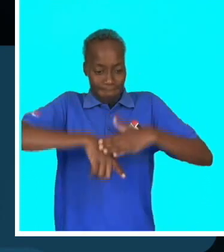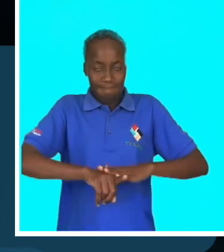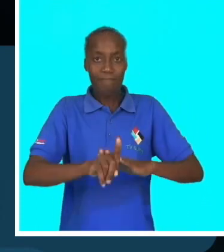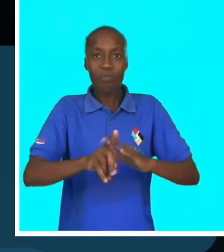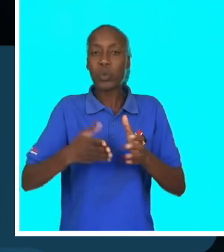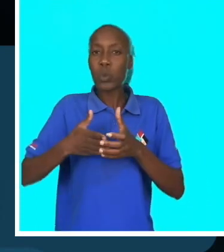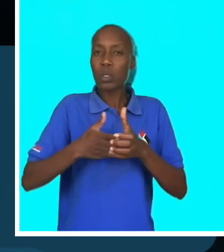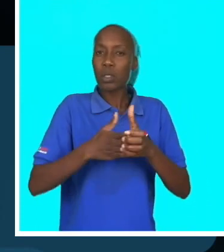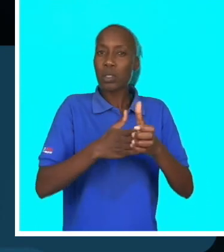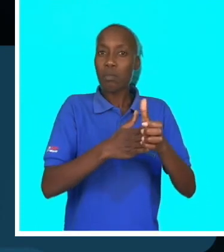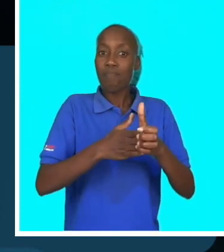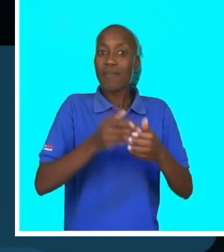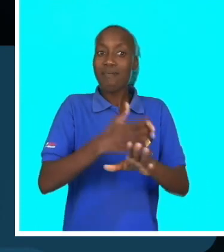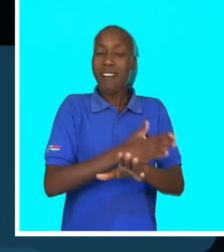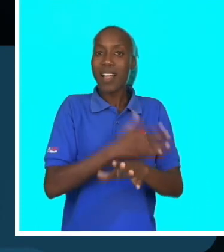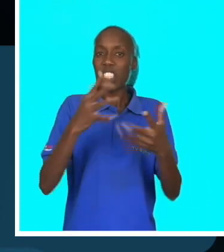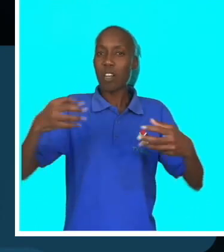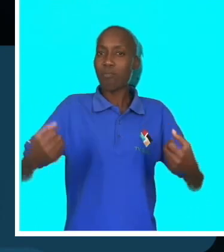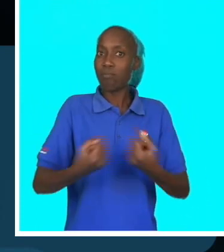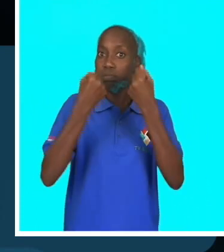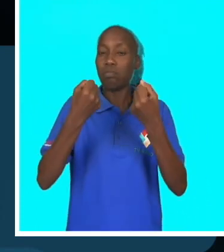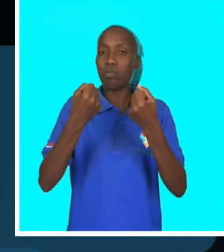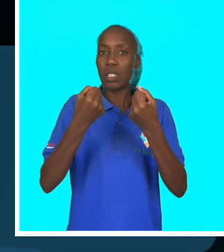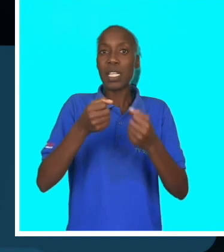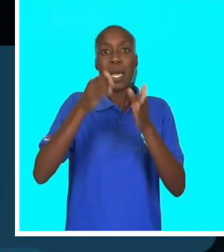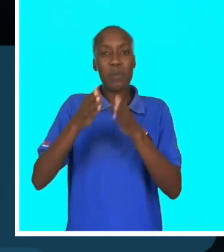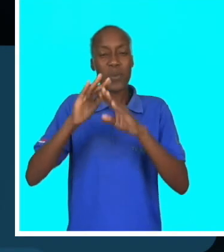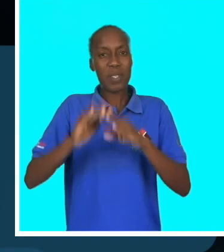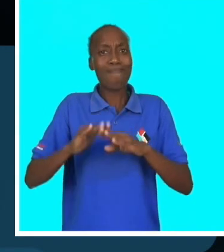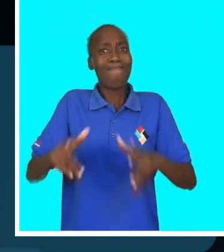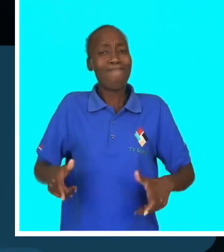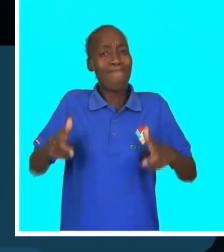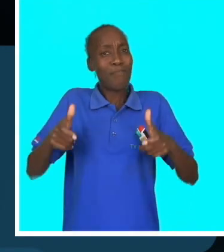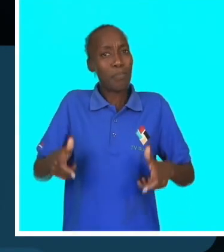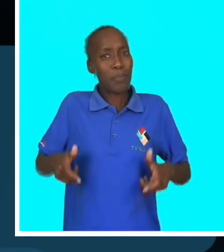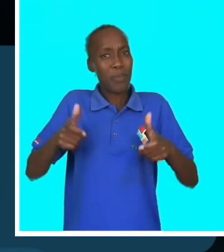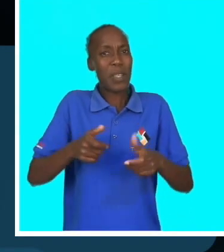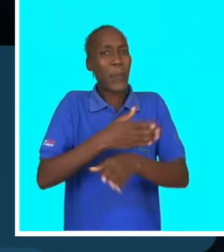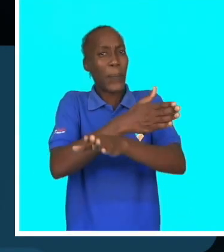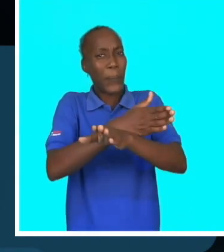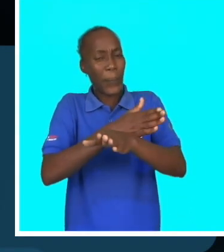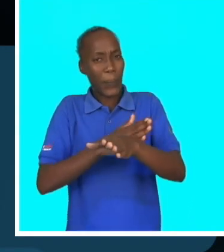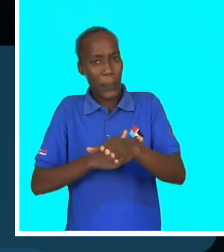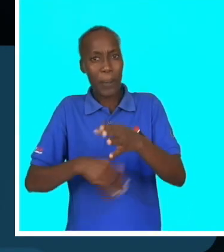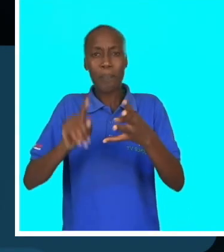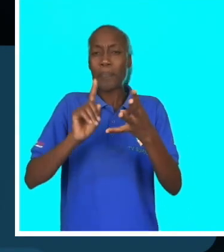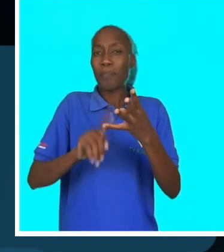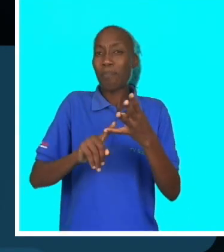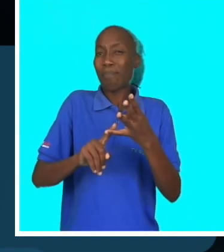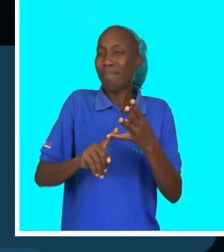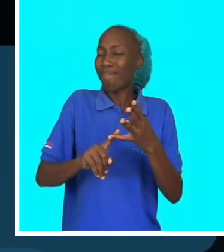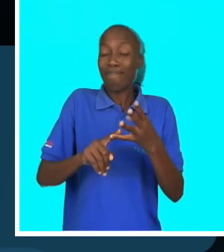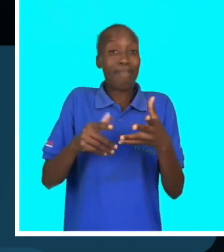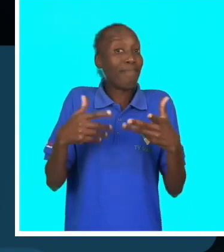esteja no próprio hospital, o acompanhamento como a pessoa recebe depois de ter um acidente e que, pronto, a pessoa vira